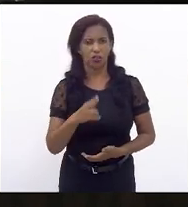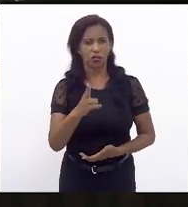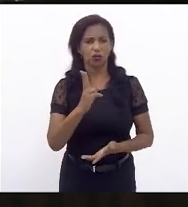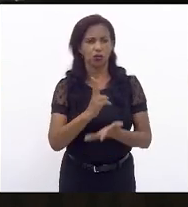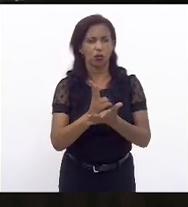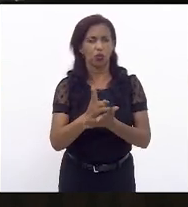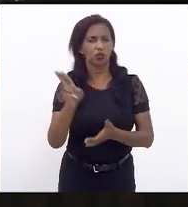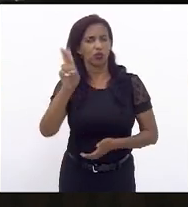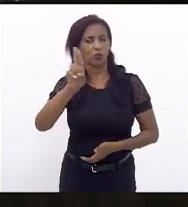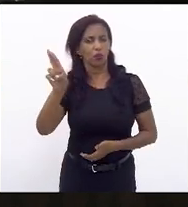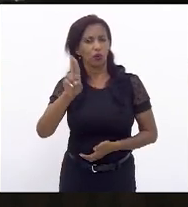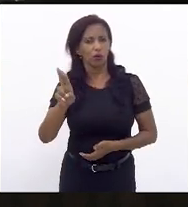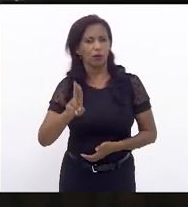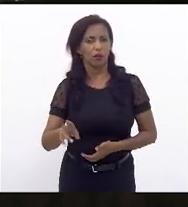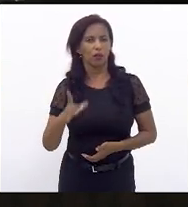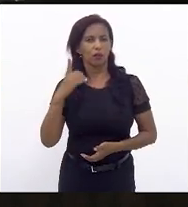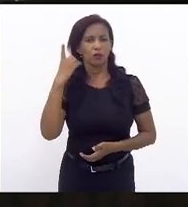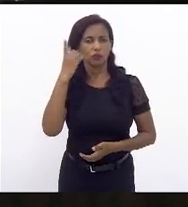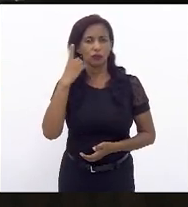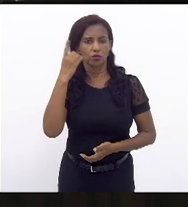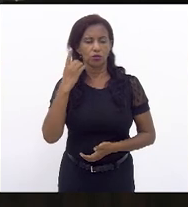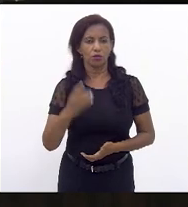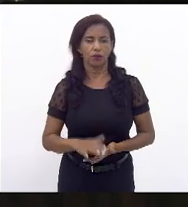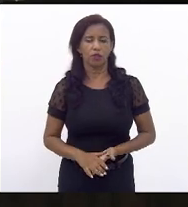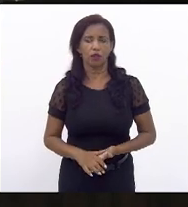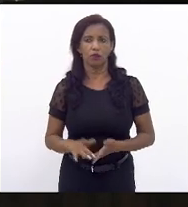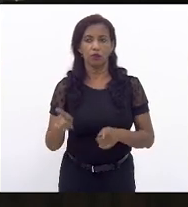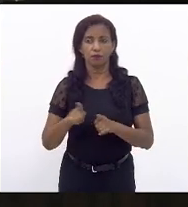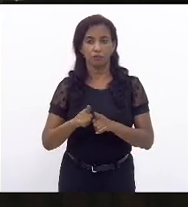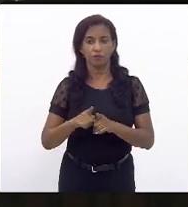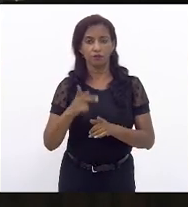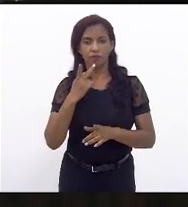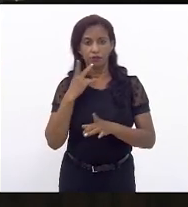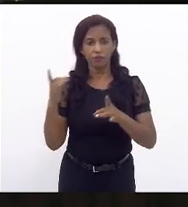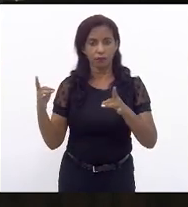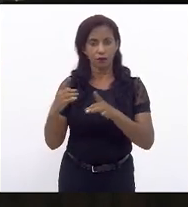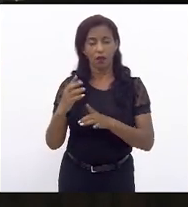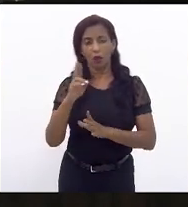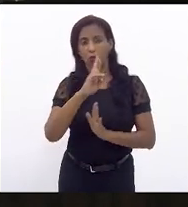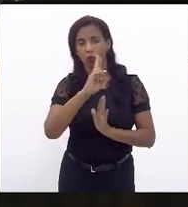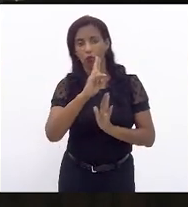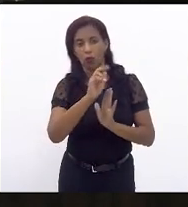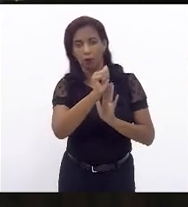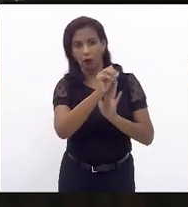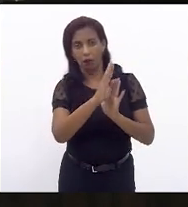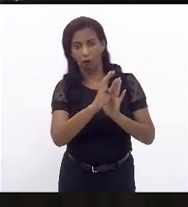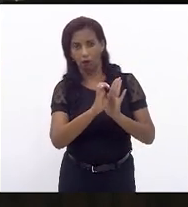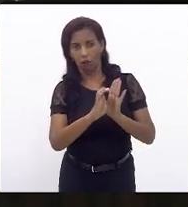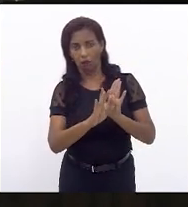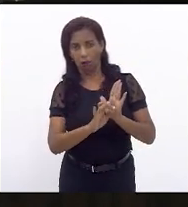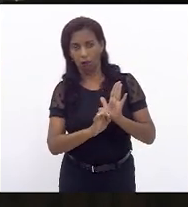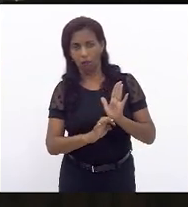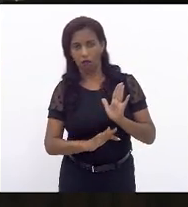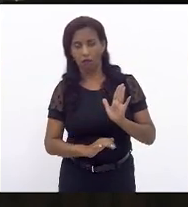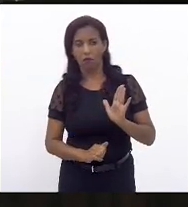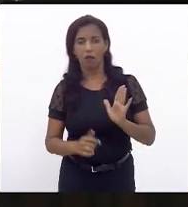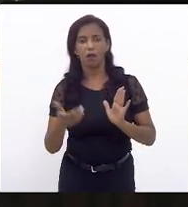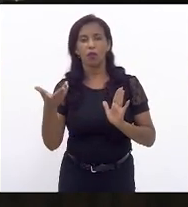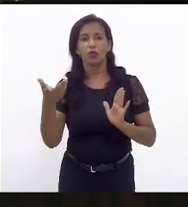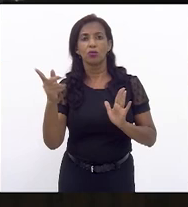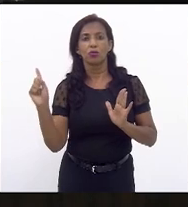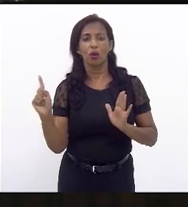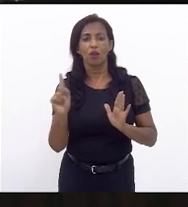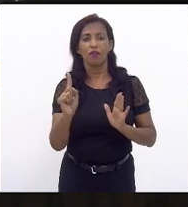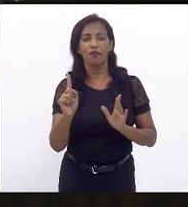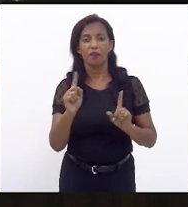chamada nominal dos senhores deputados e esclareço ainda que a chamada se dará por ordem alfabética, Os parlamentares declinados deverão vir